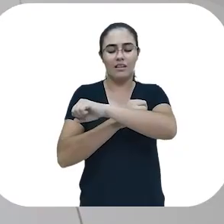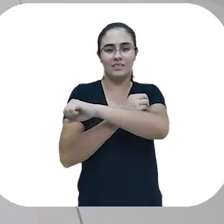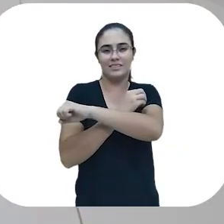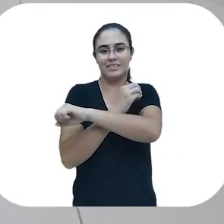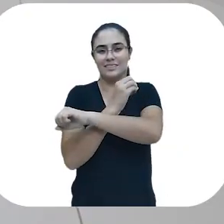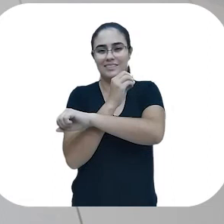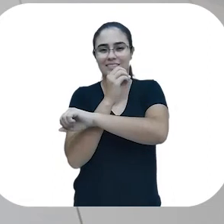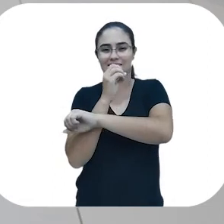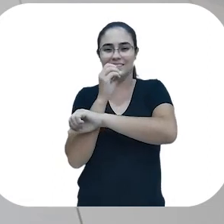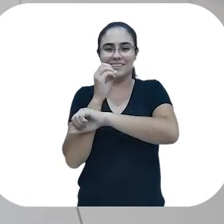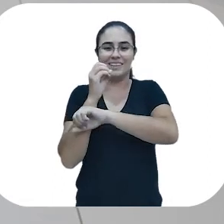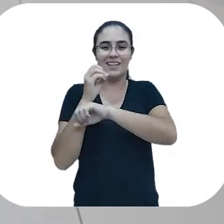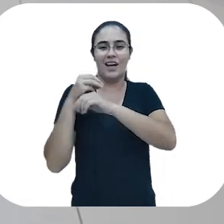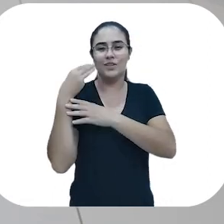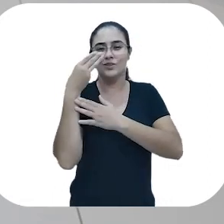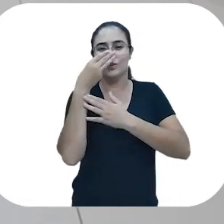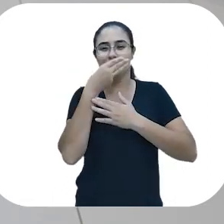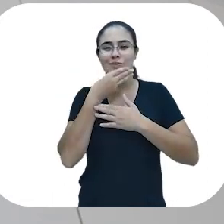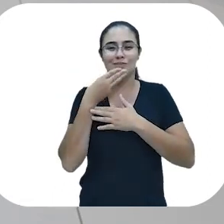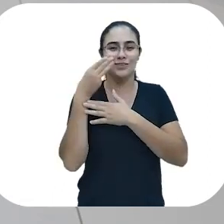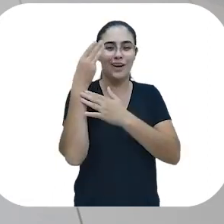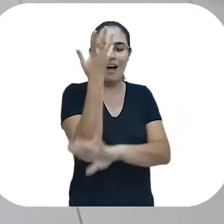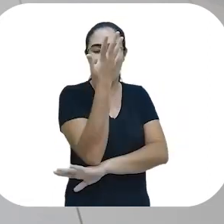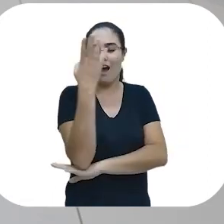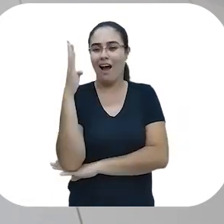tua aurora, sou um doce de